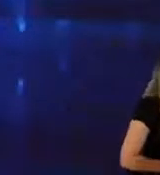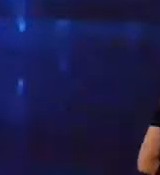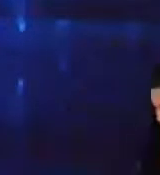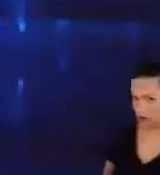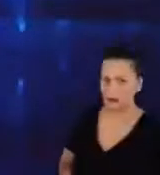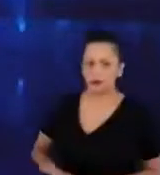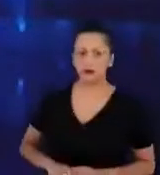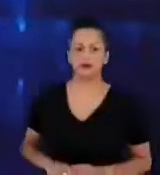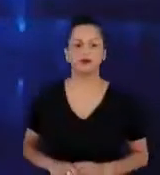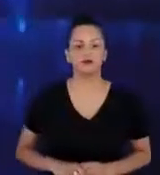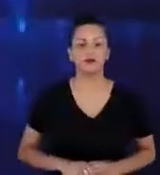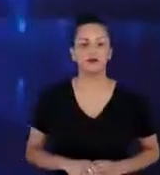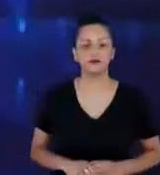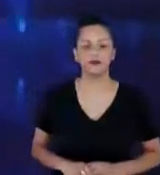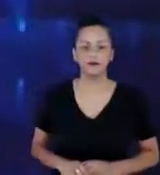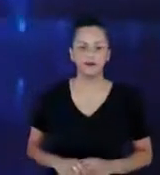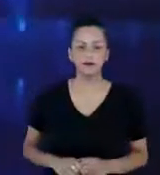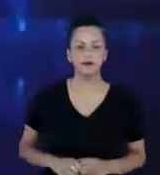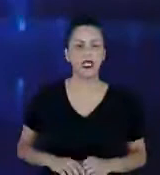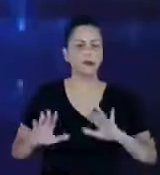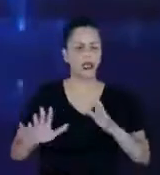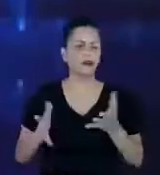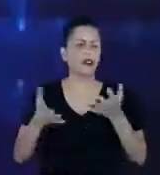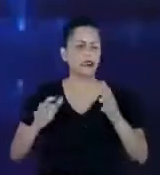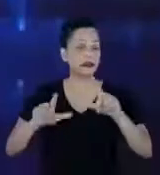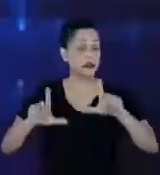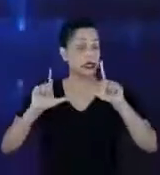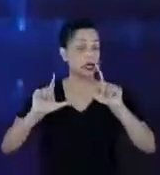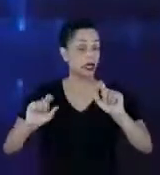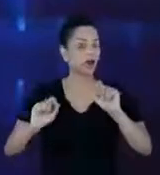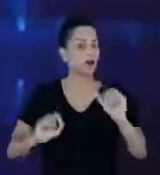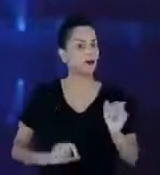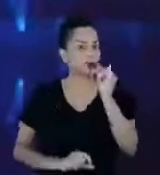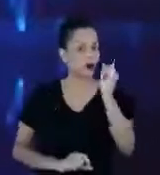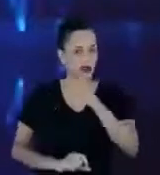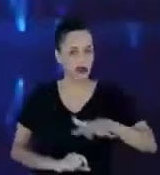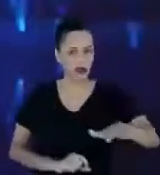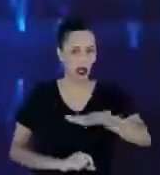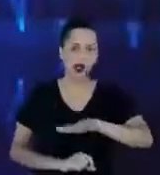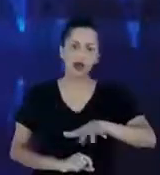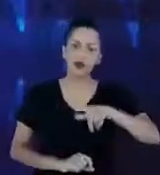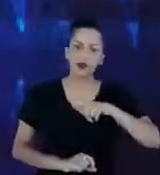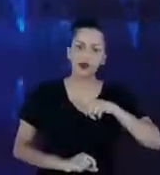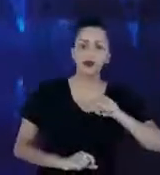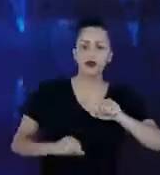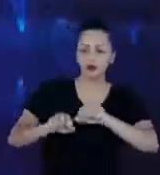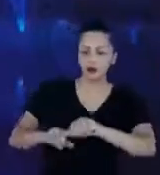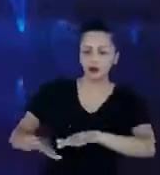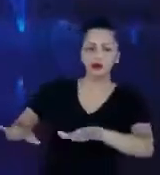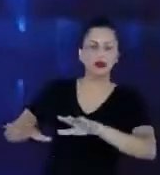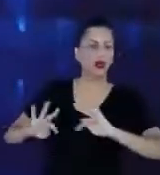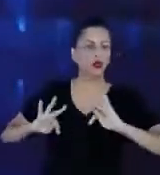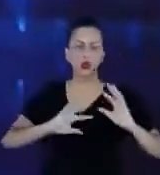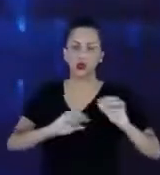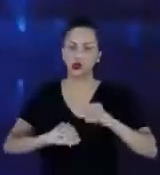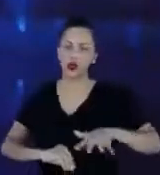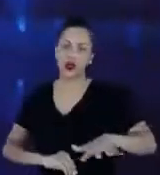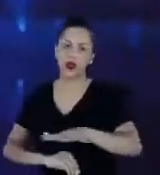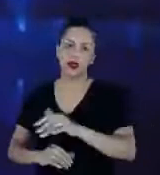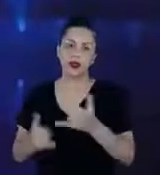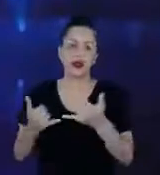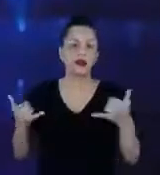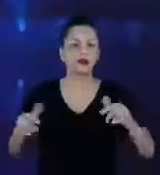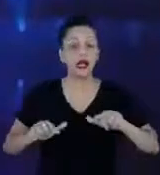a importância que tem esse segmento para o segmento de distribuição e para todo o setor elétrico, ações como essas que levam